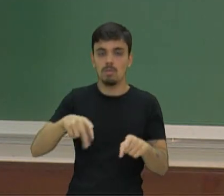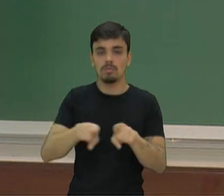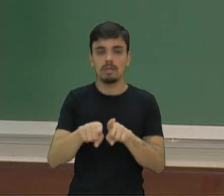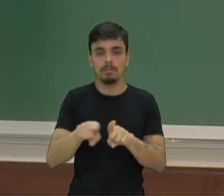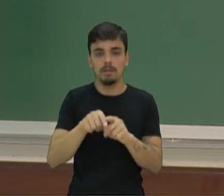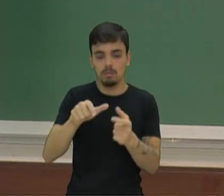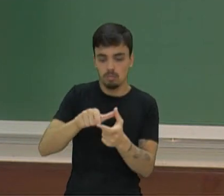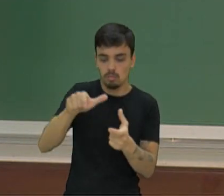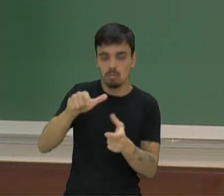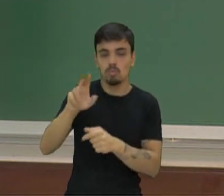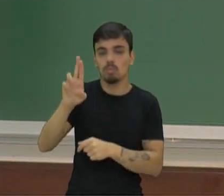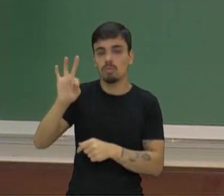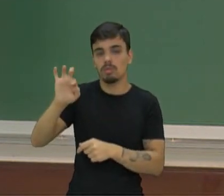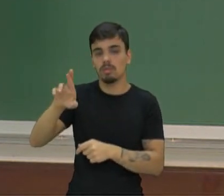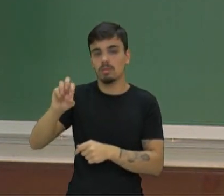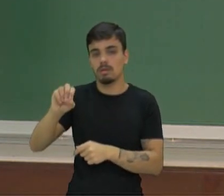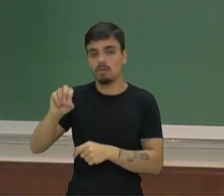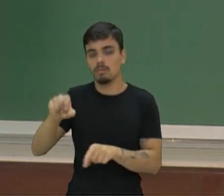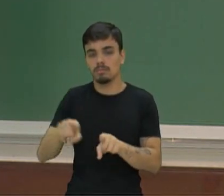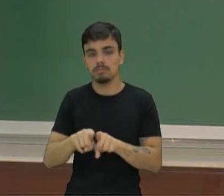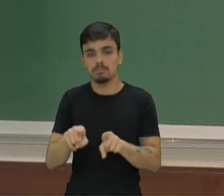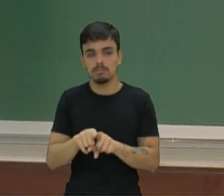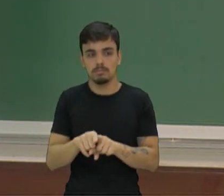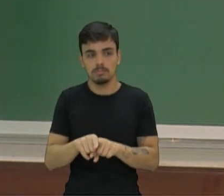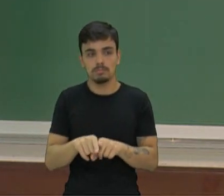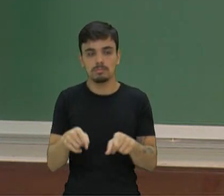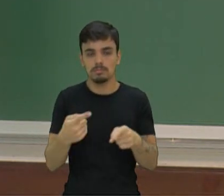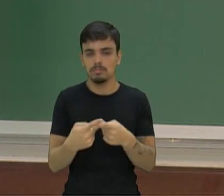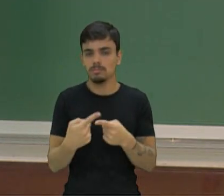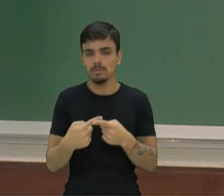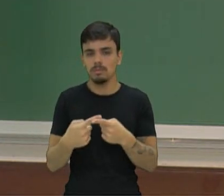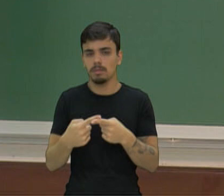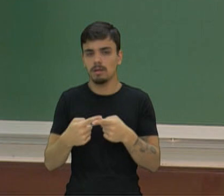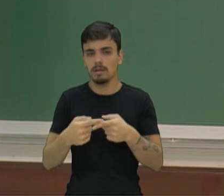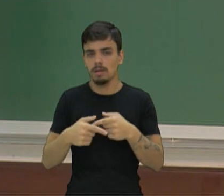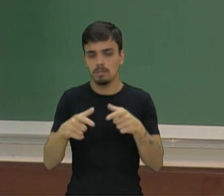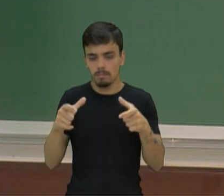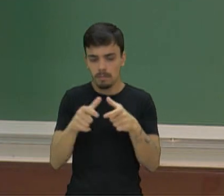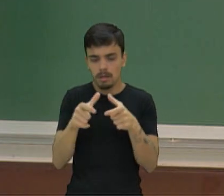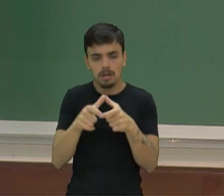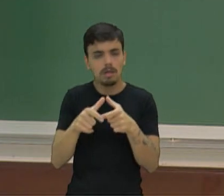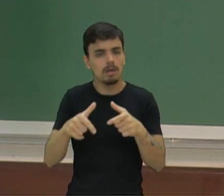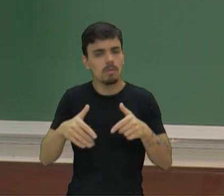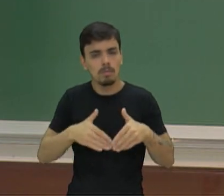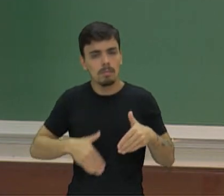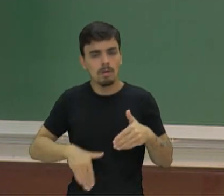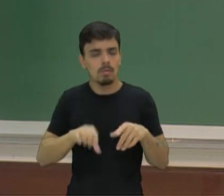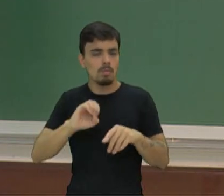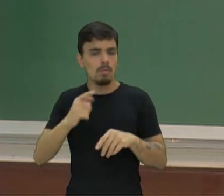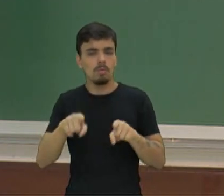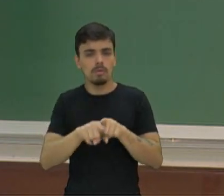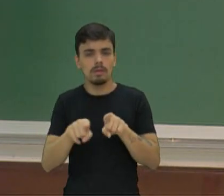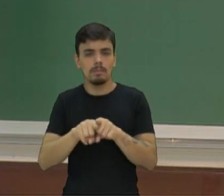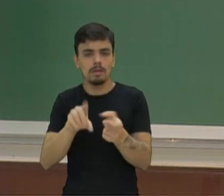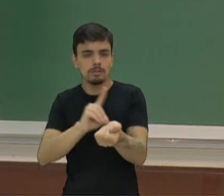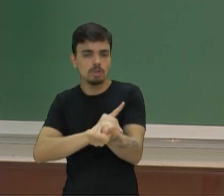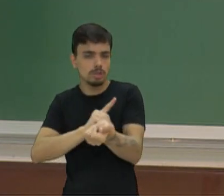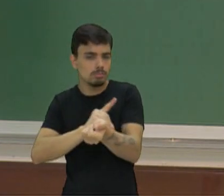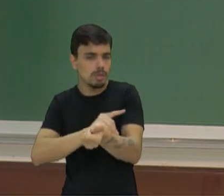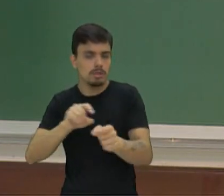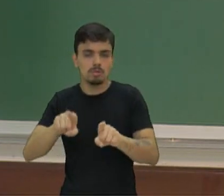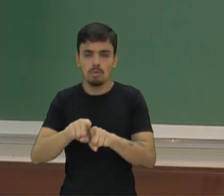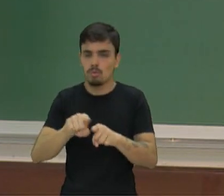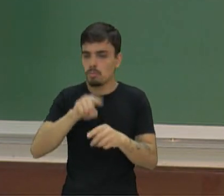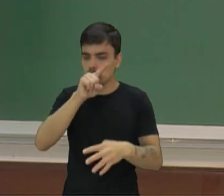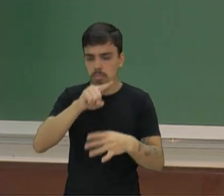vagina, né? Por anomalias na região pélvica da mãe, ou enfermidades da mãe, como diabetes, hipertensão ou alguma infecção